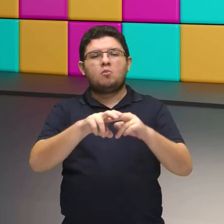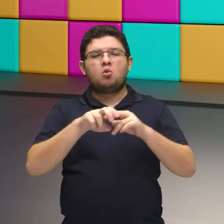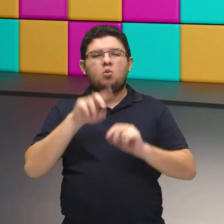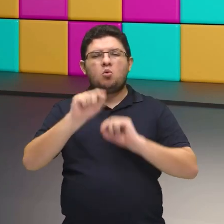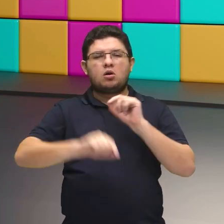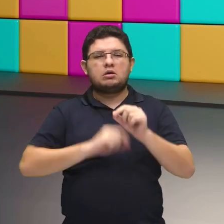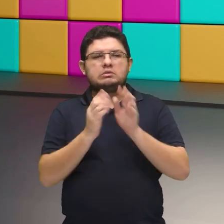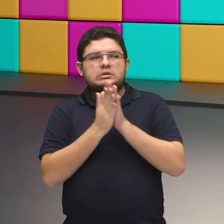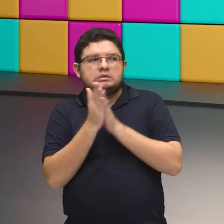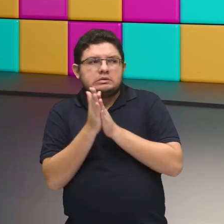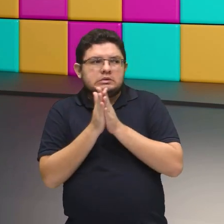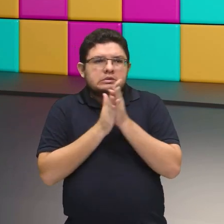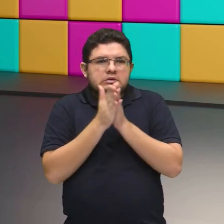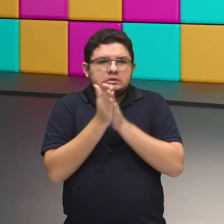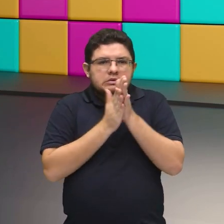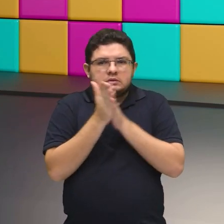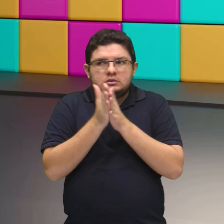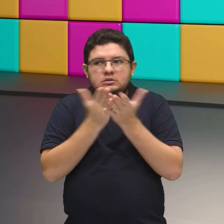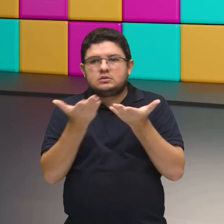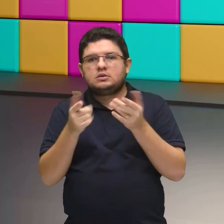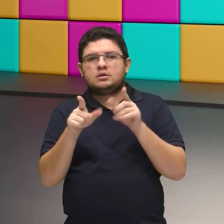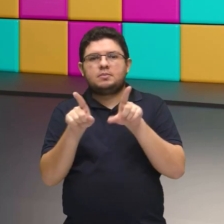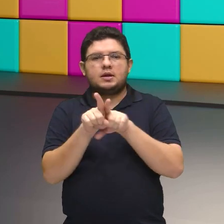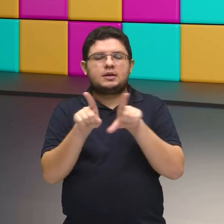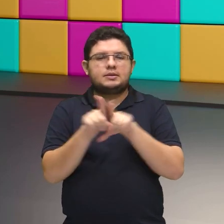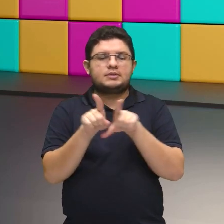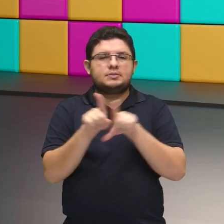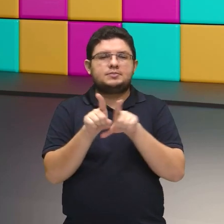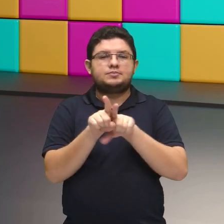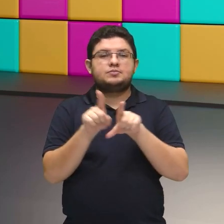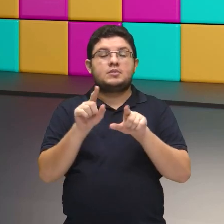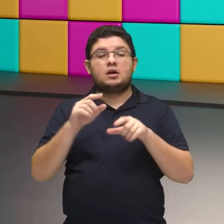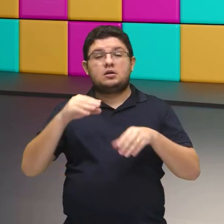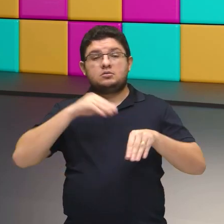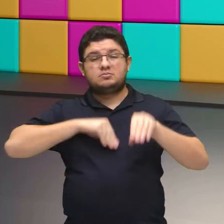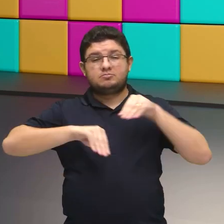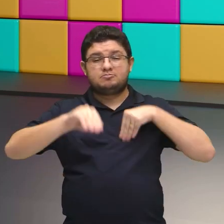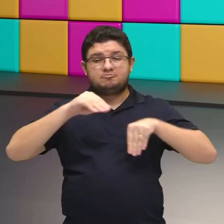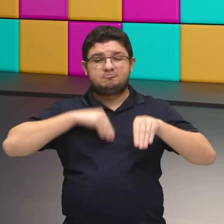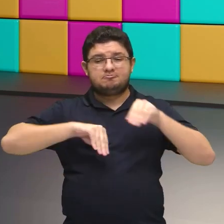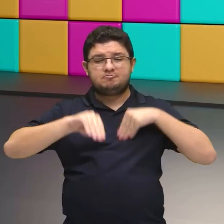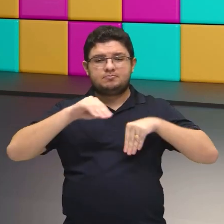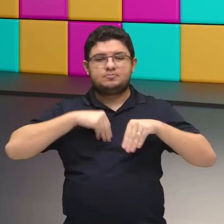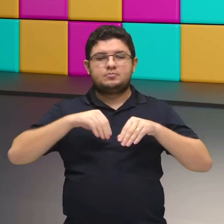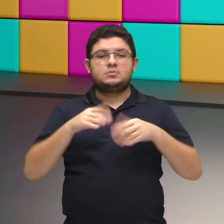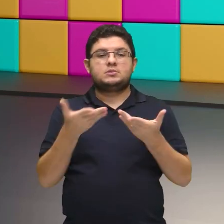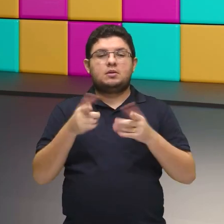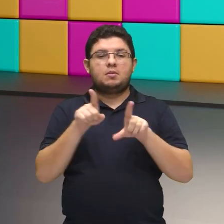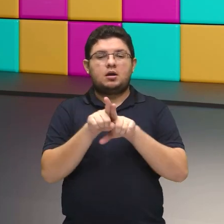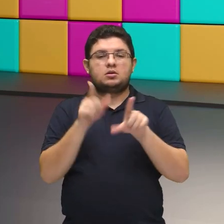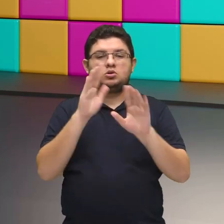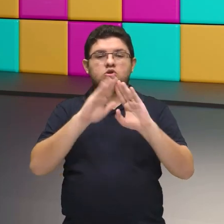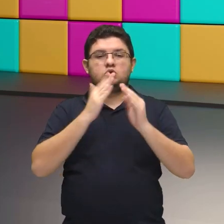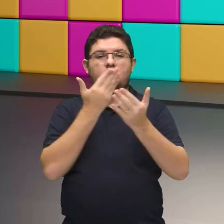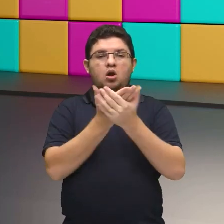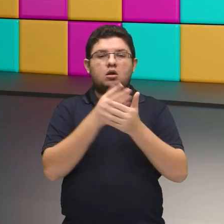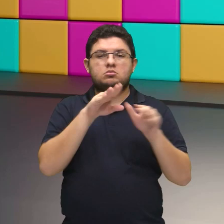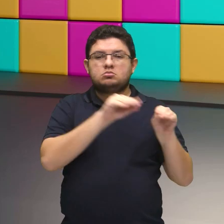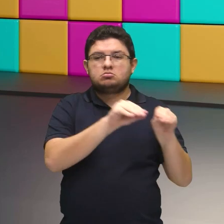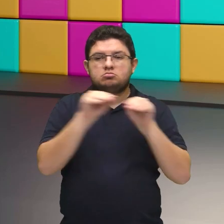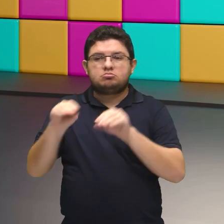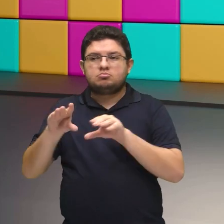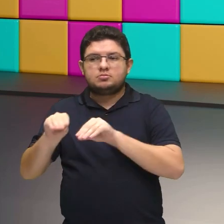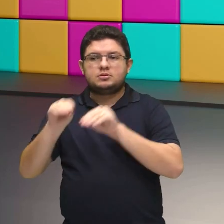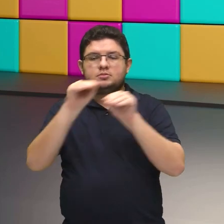comportamento depressivo, isso pode acontecer. Mudanças sucessivas de escola. O meu filho pode não querer mais ir para